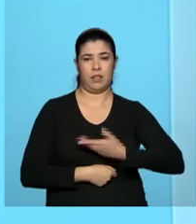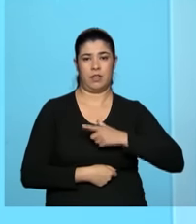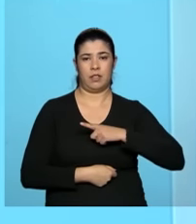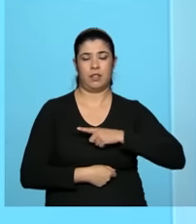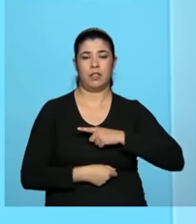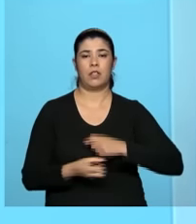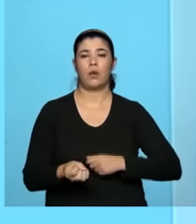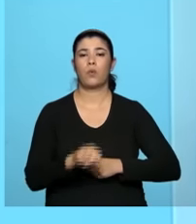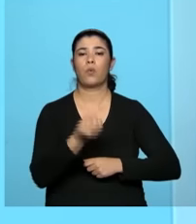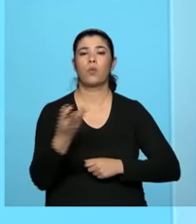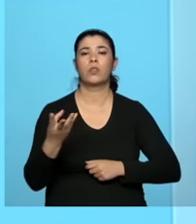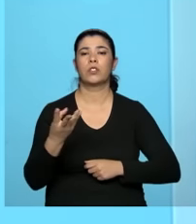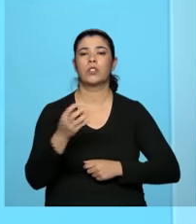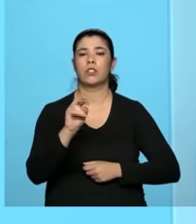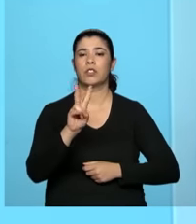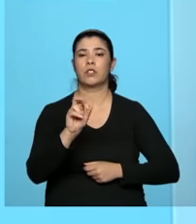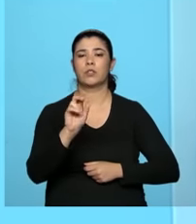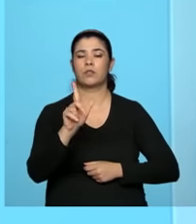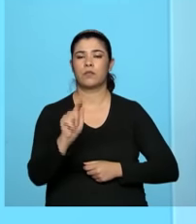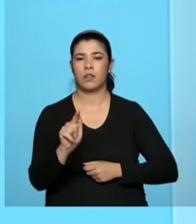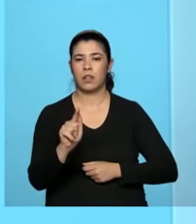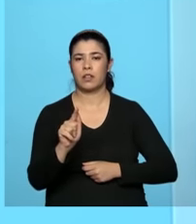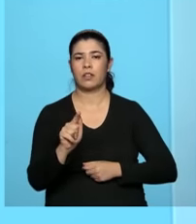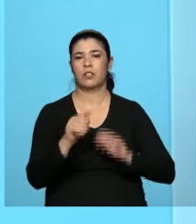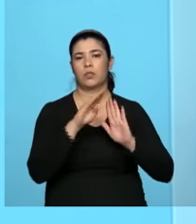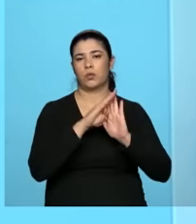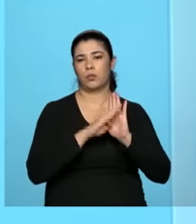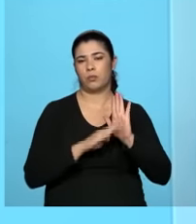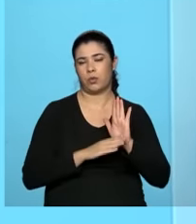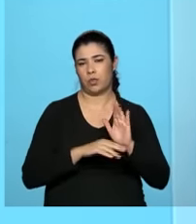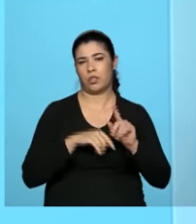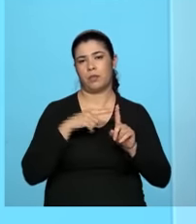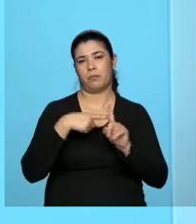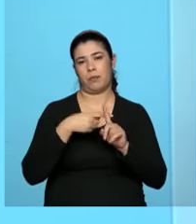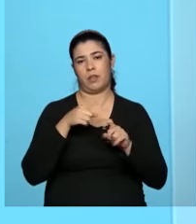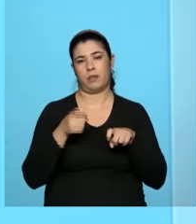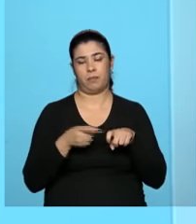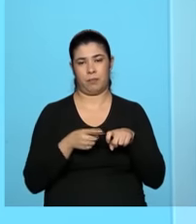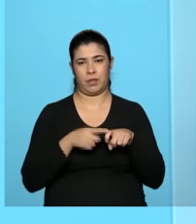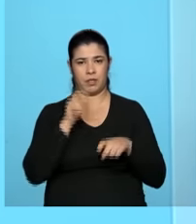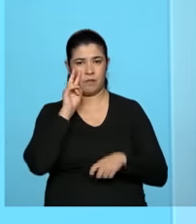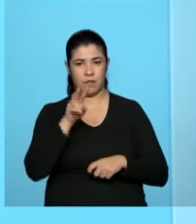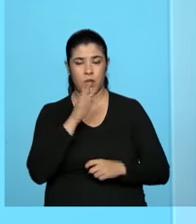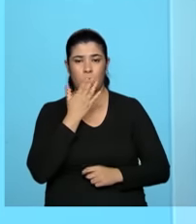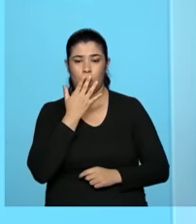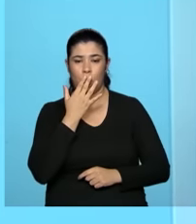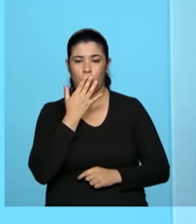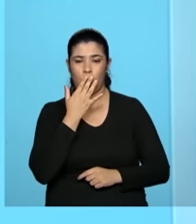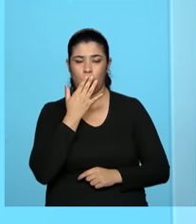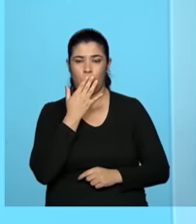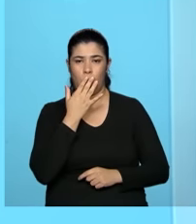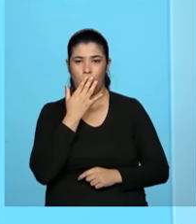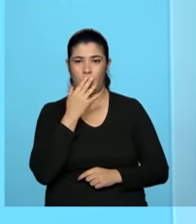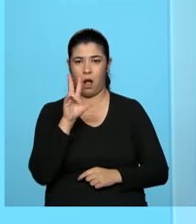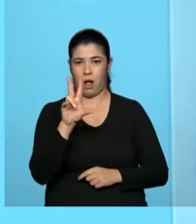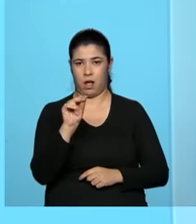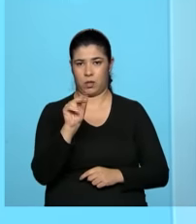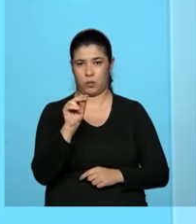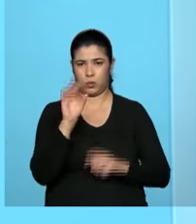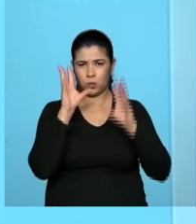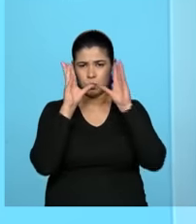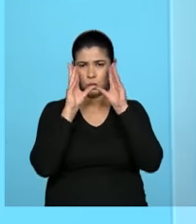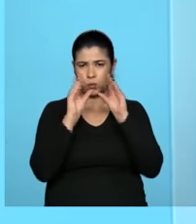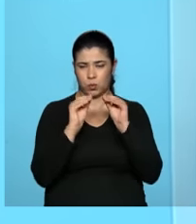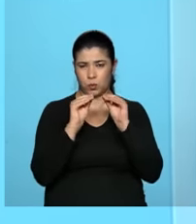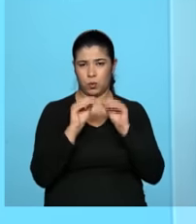mais médicos. Vocês veem, esse azul escuro, que é o que nós queremos, que é